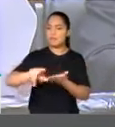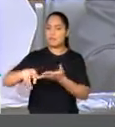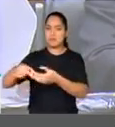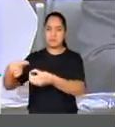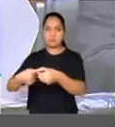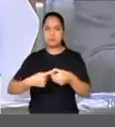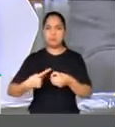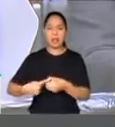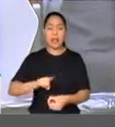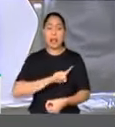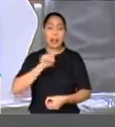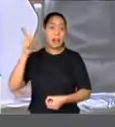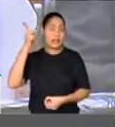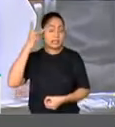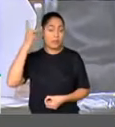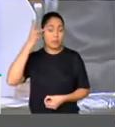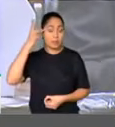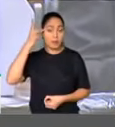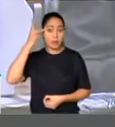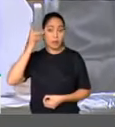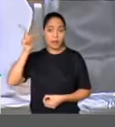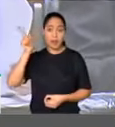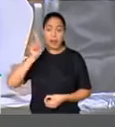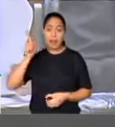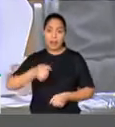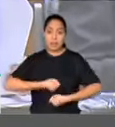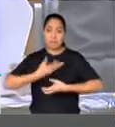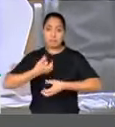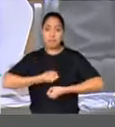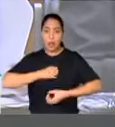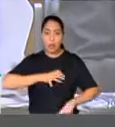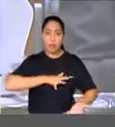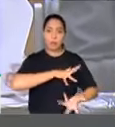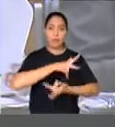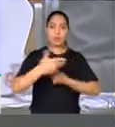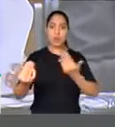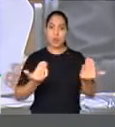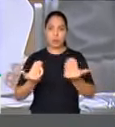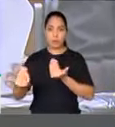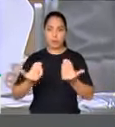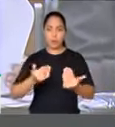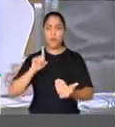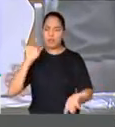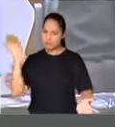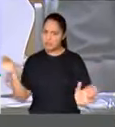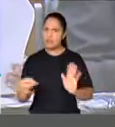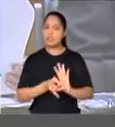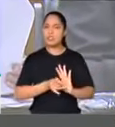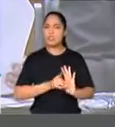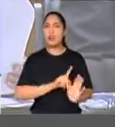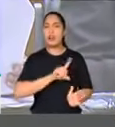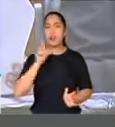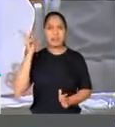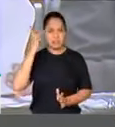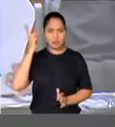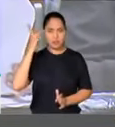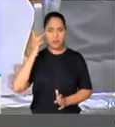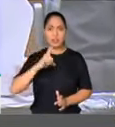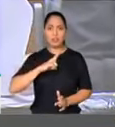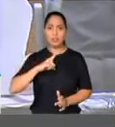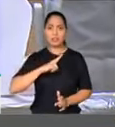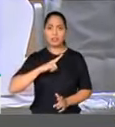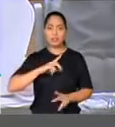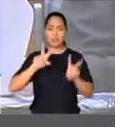São Paulo é considerada uma das mais expressivas do mundo. Registre-se, por sinal, a recente, que teve